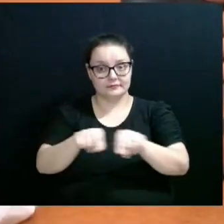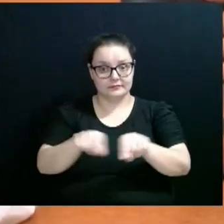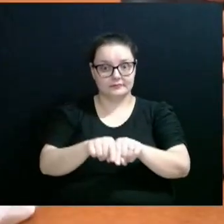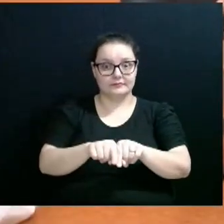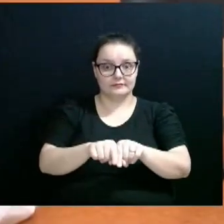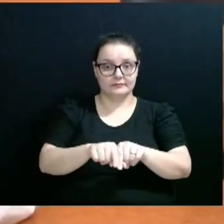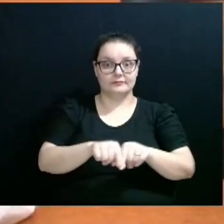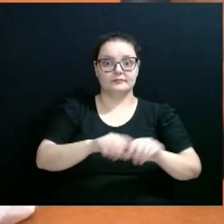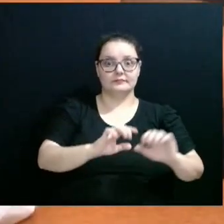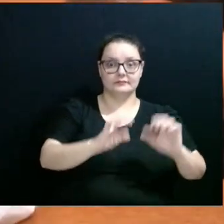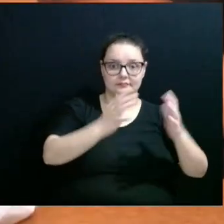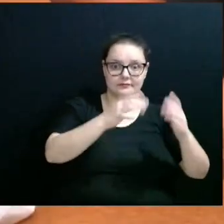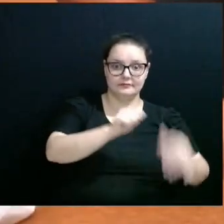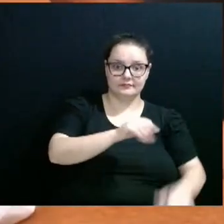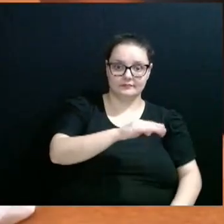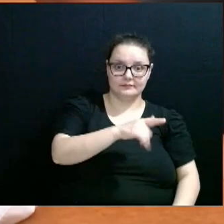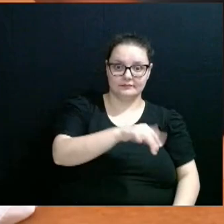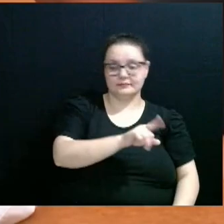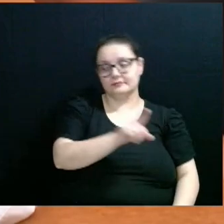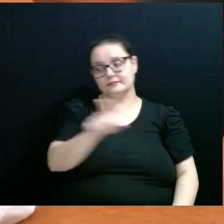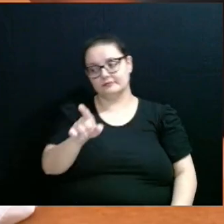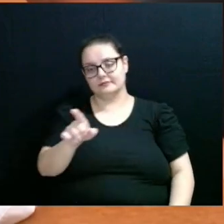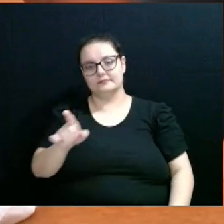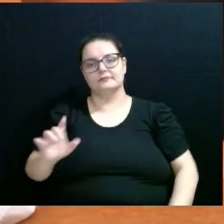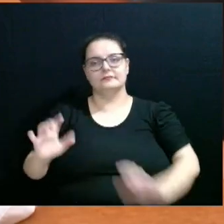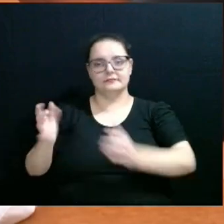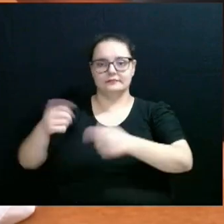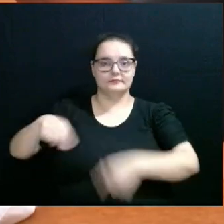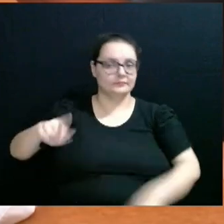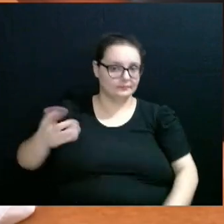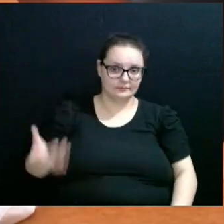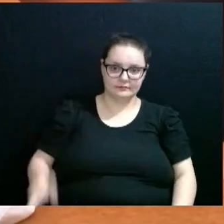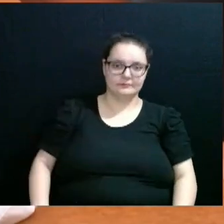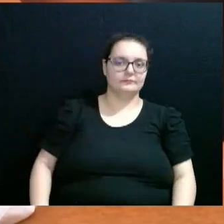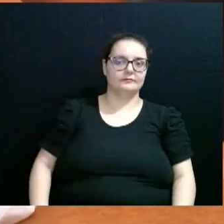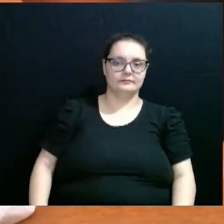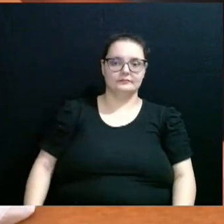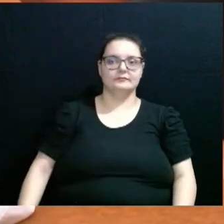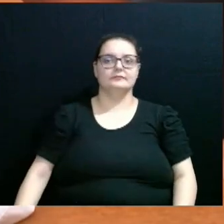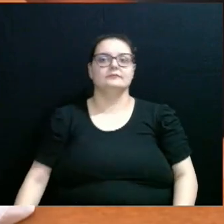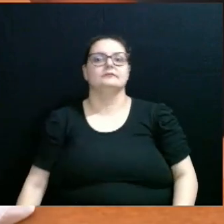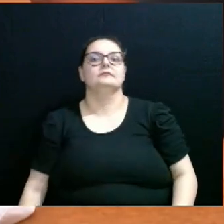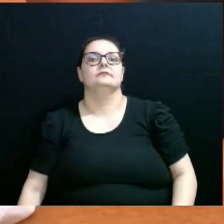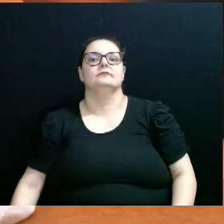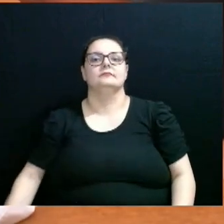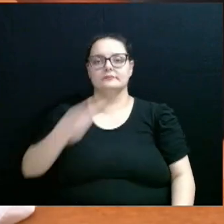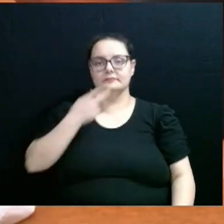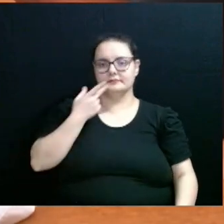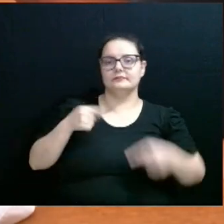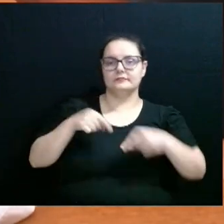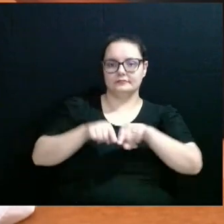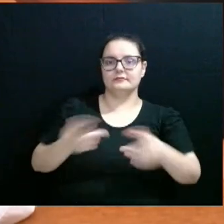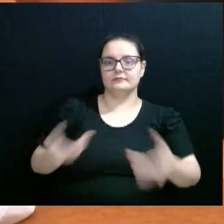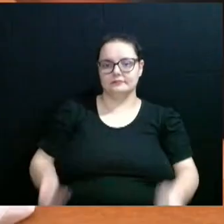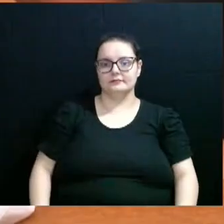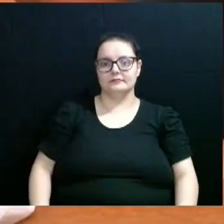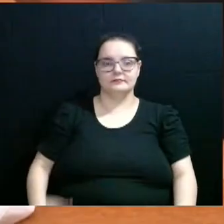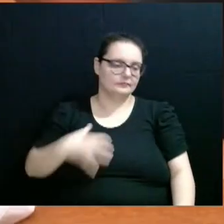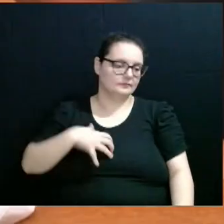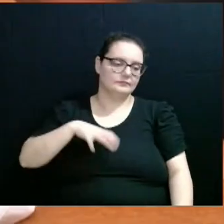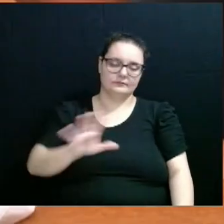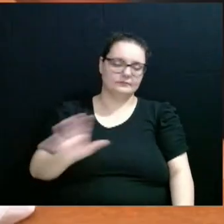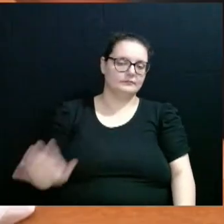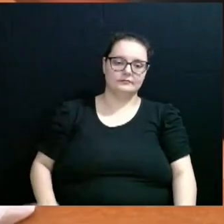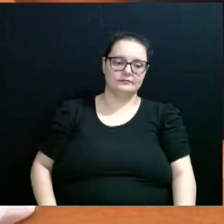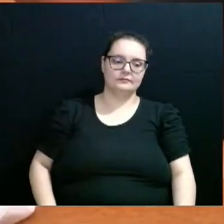abolição e vai no evento deles também. Isso é que eu falo que é parceria. Entendeu? Parceria é isso, não tem